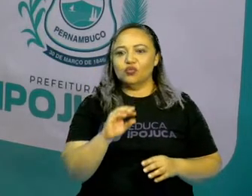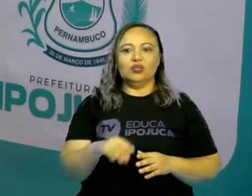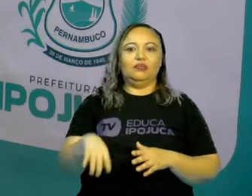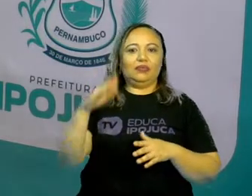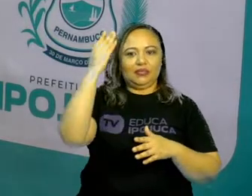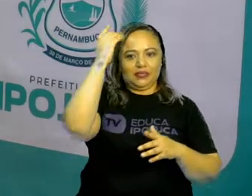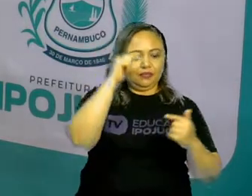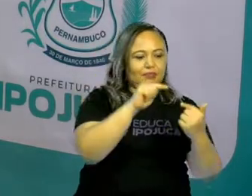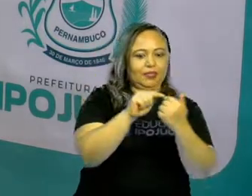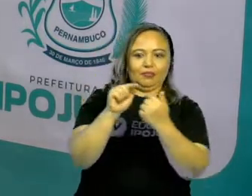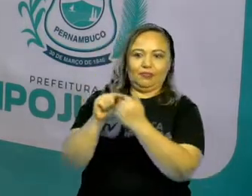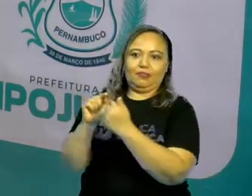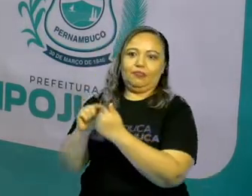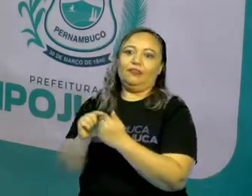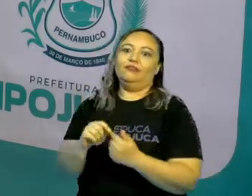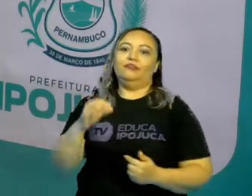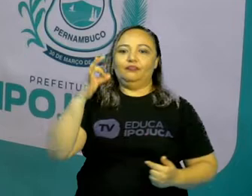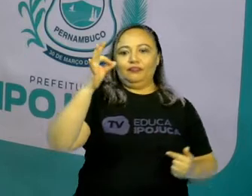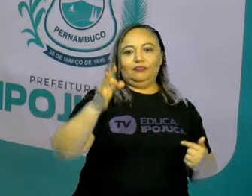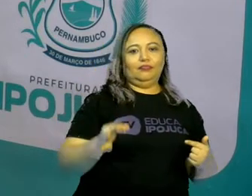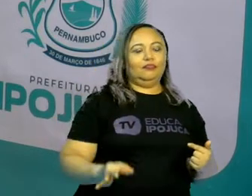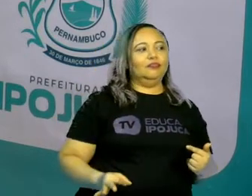corretamente, certo? Vamos lá.